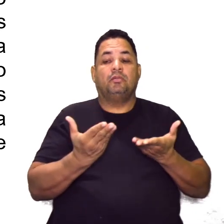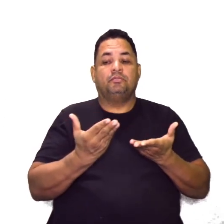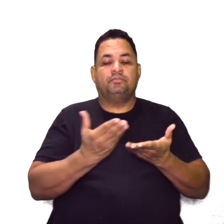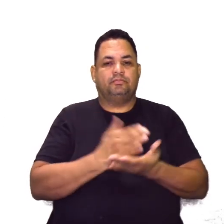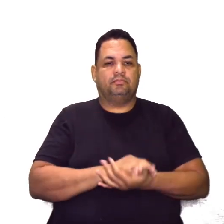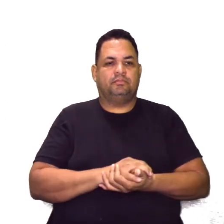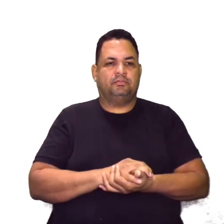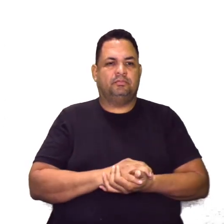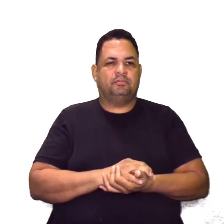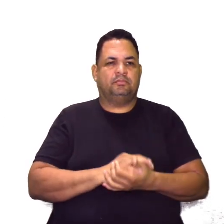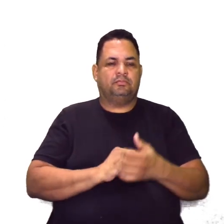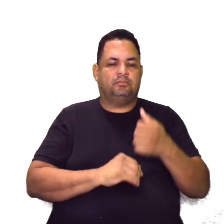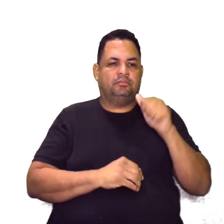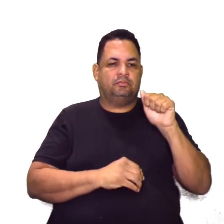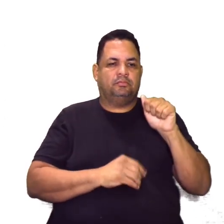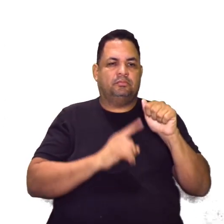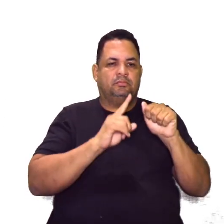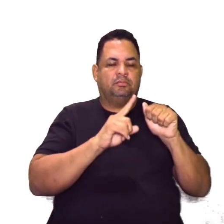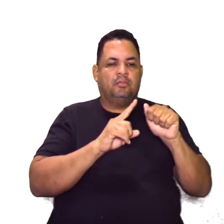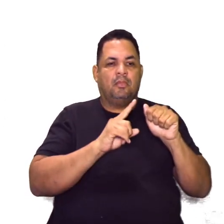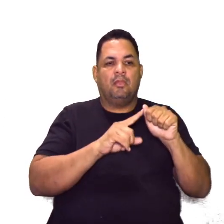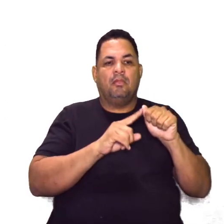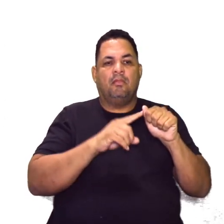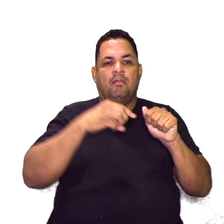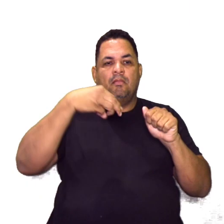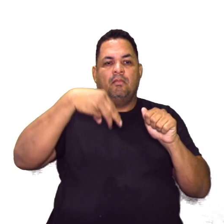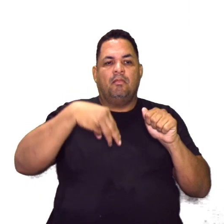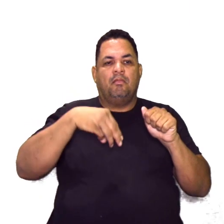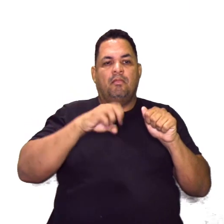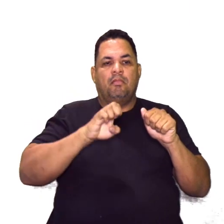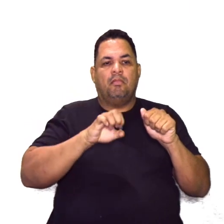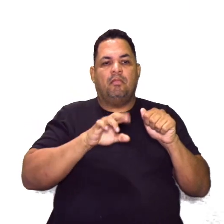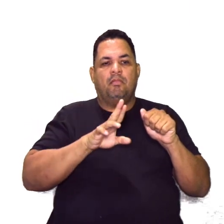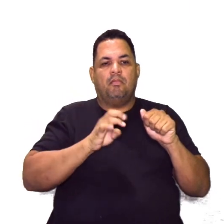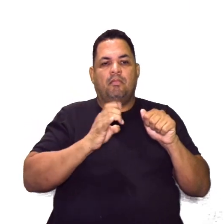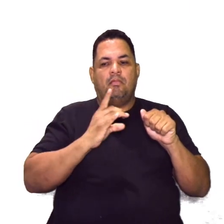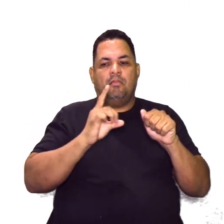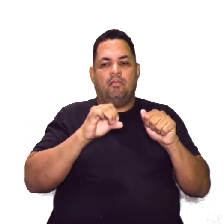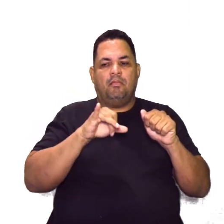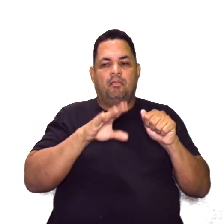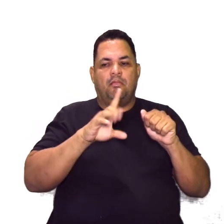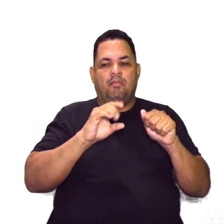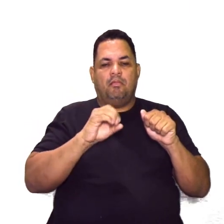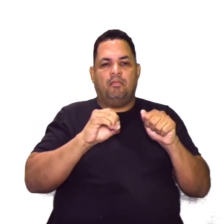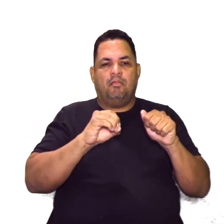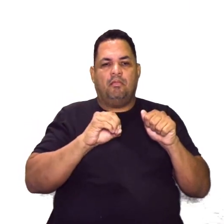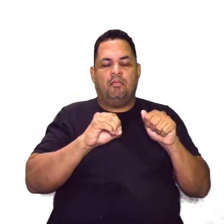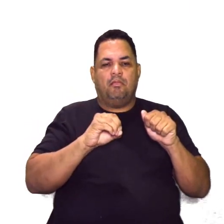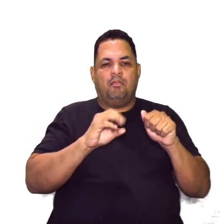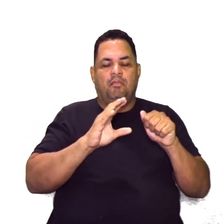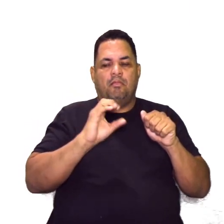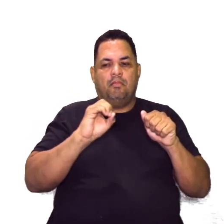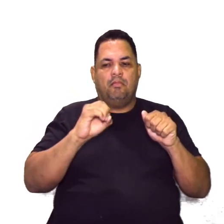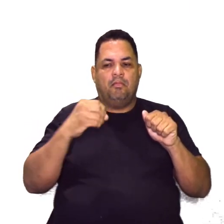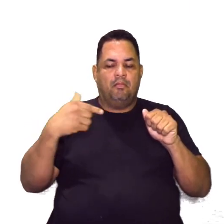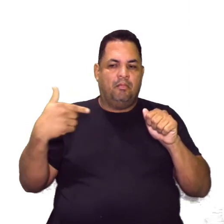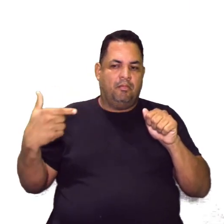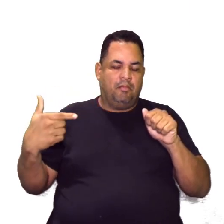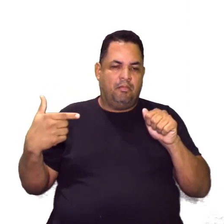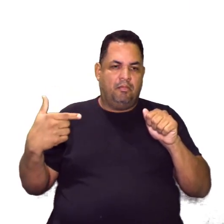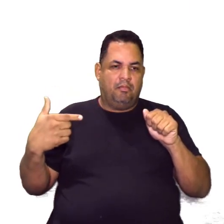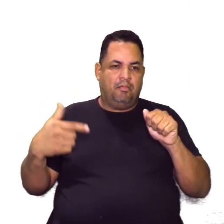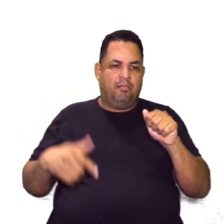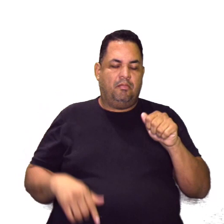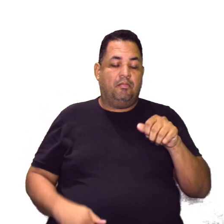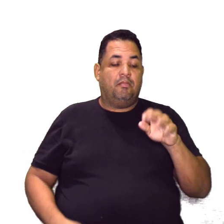respectivamente. Será que na letra A, os metais no trecho 1 e 2, o mercúrio